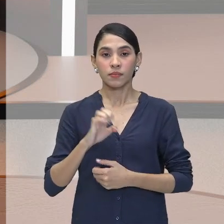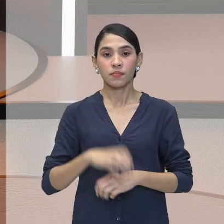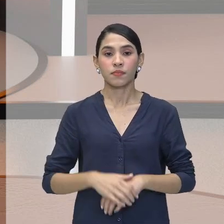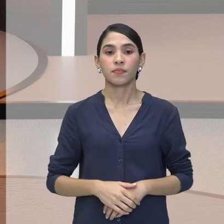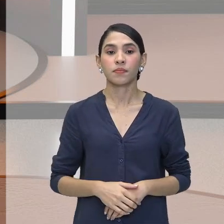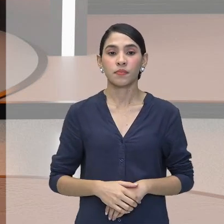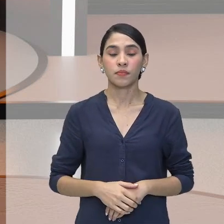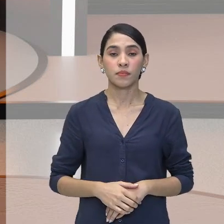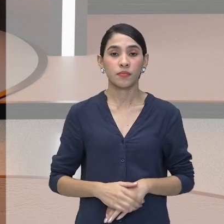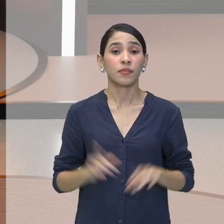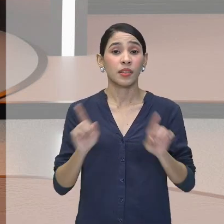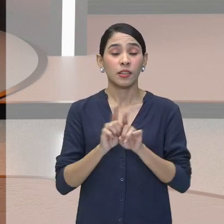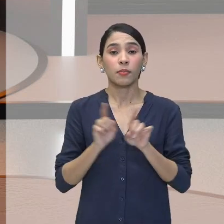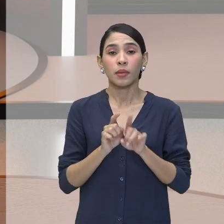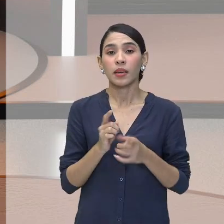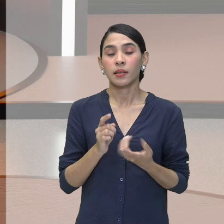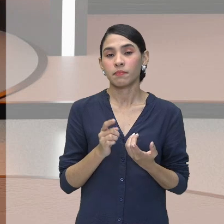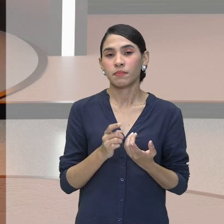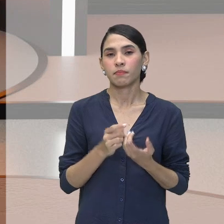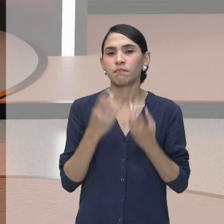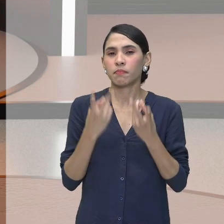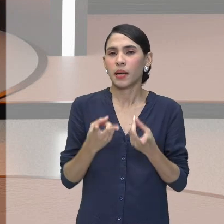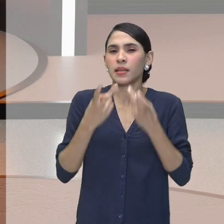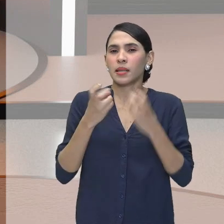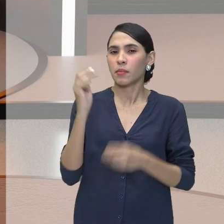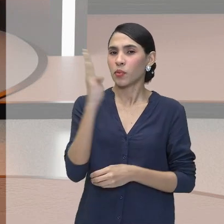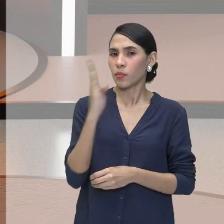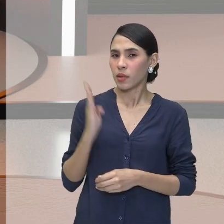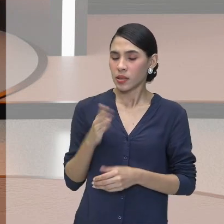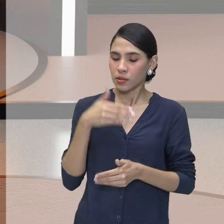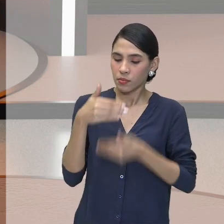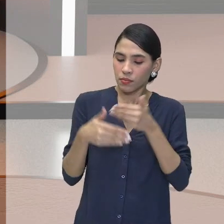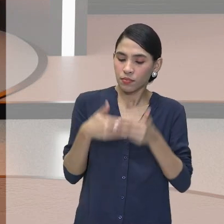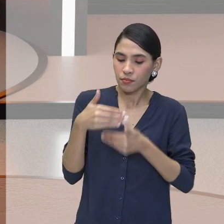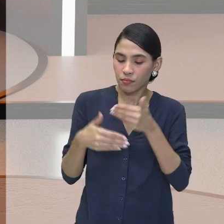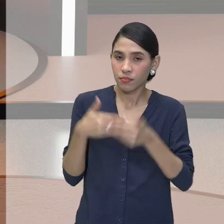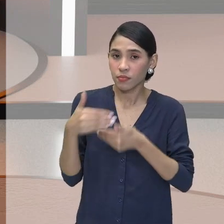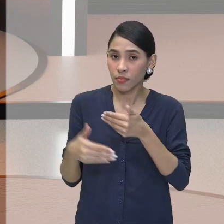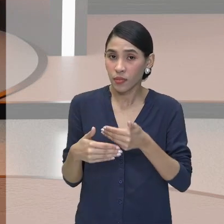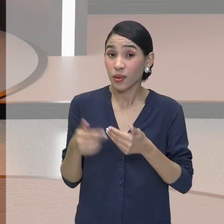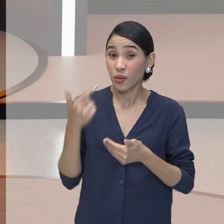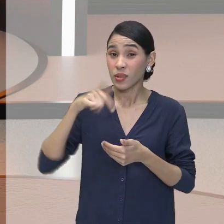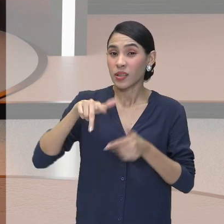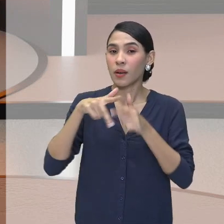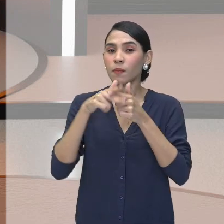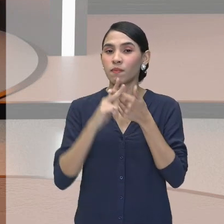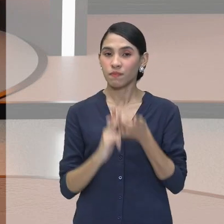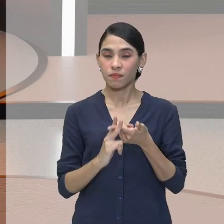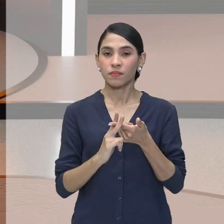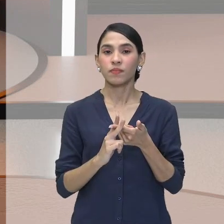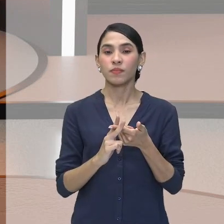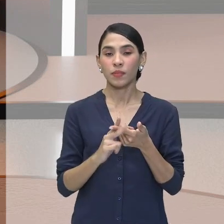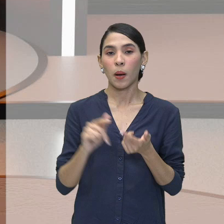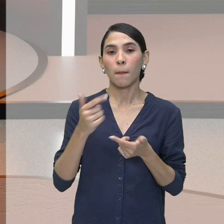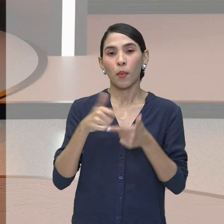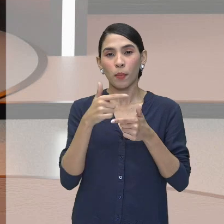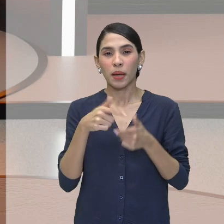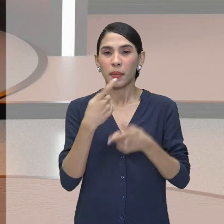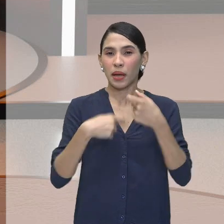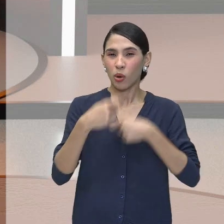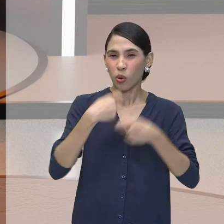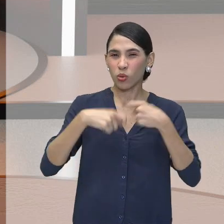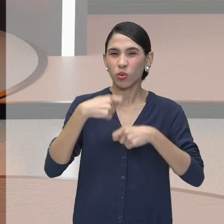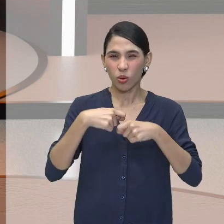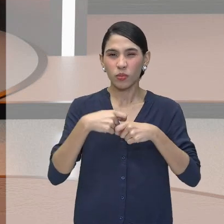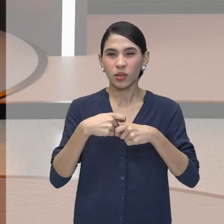Fonseca. E ele já vai pegar o Brasil com esse bonde andando já para resolver a crise econômica que tinha se estabelecido